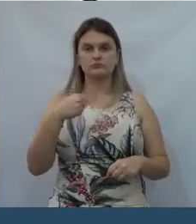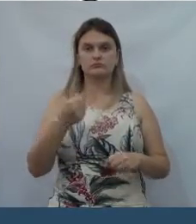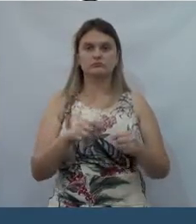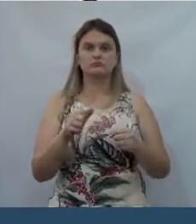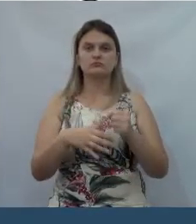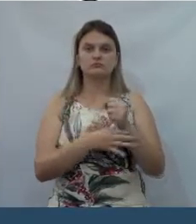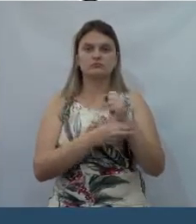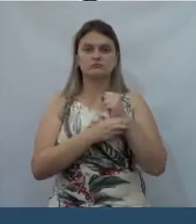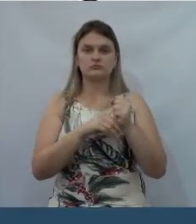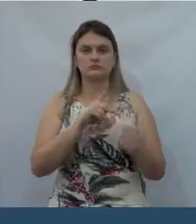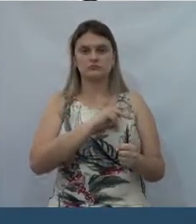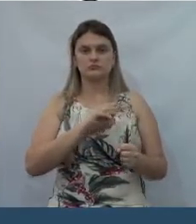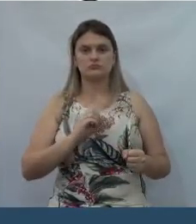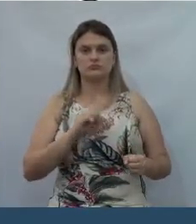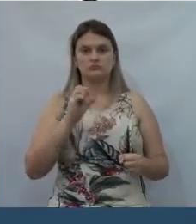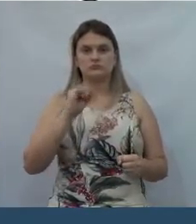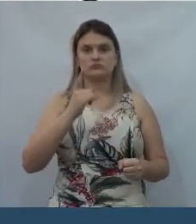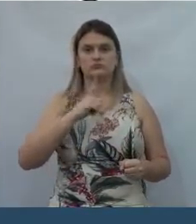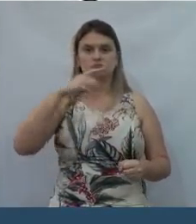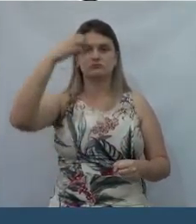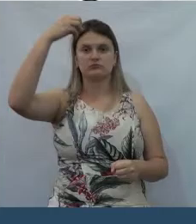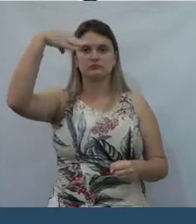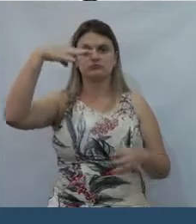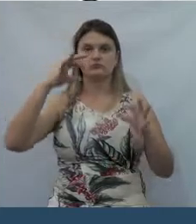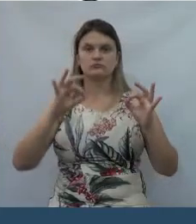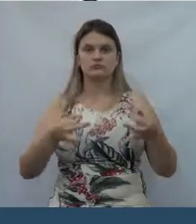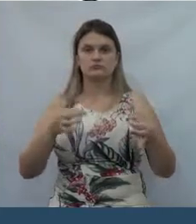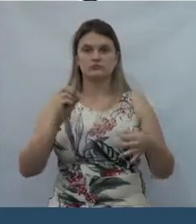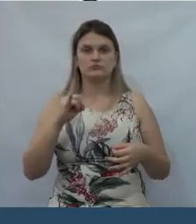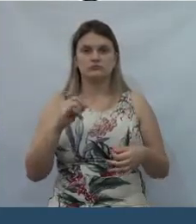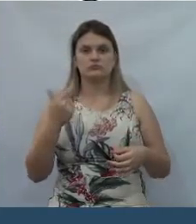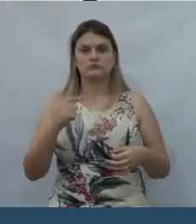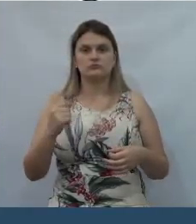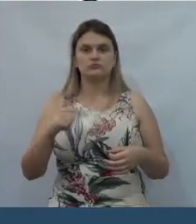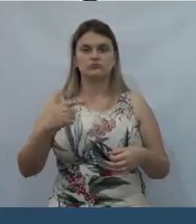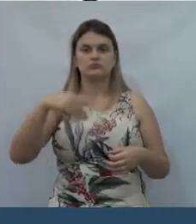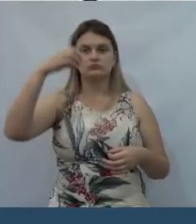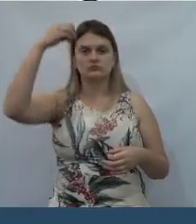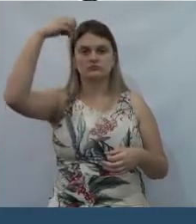segurança pública sem ter uma iluminação adequada, sem ter uma iluminação